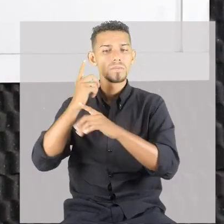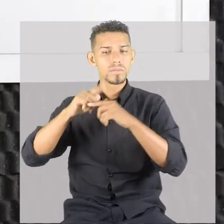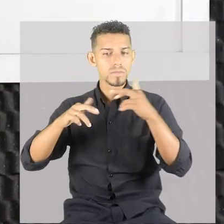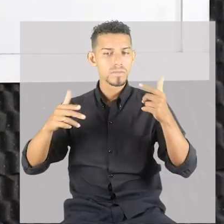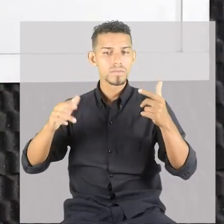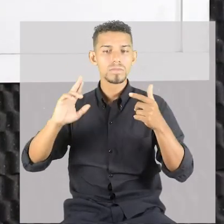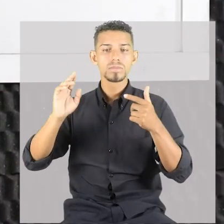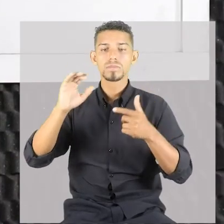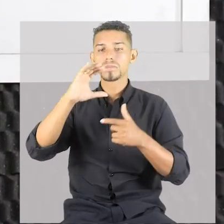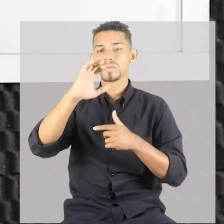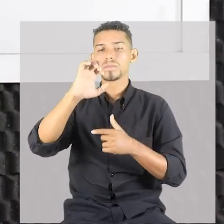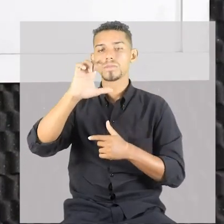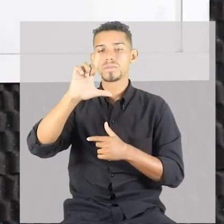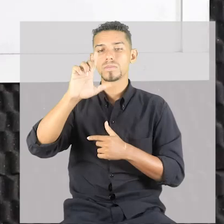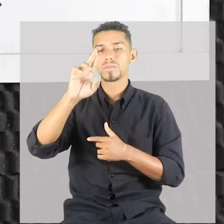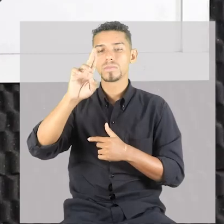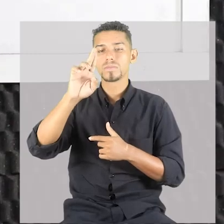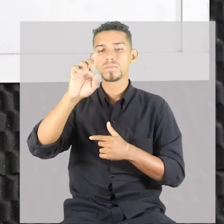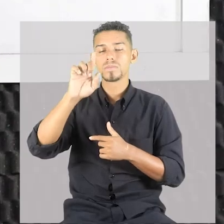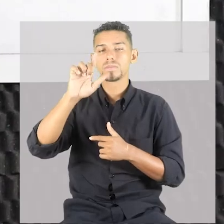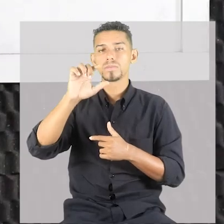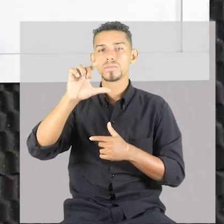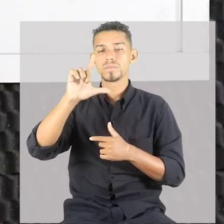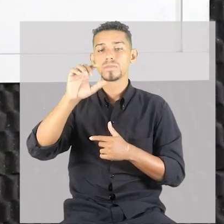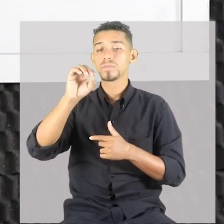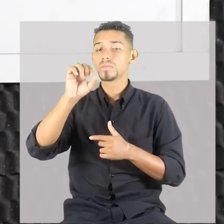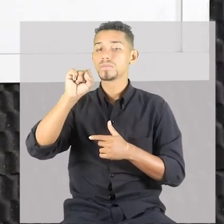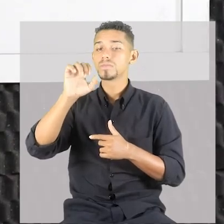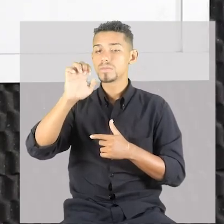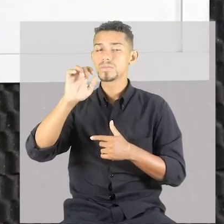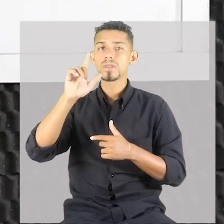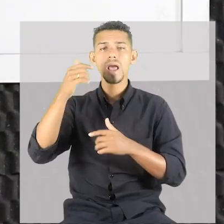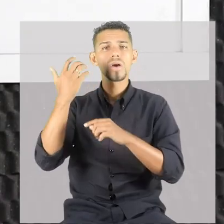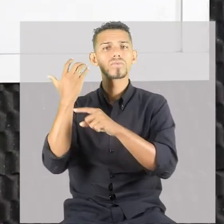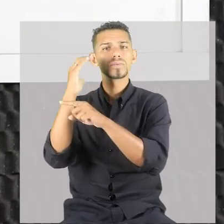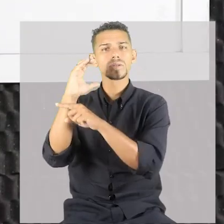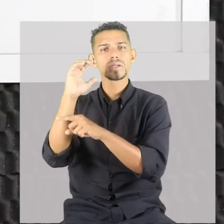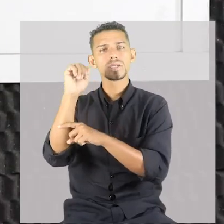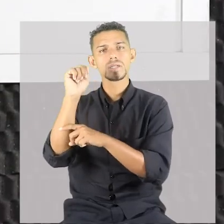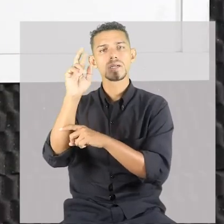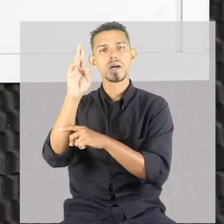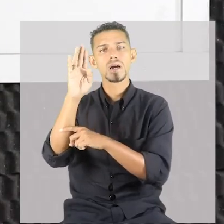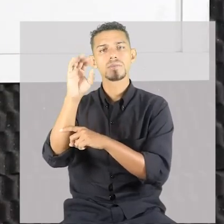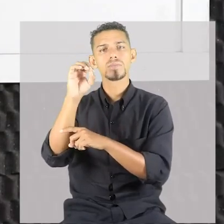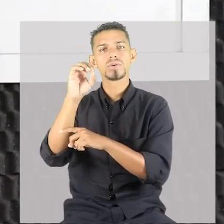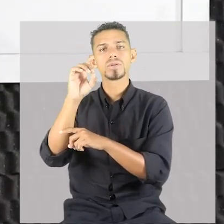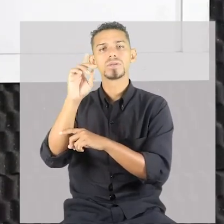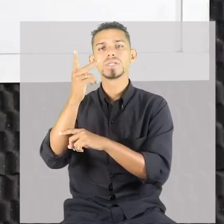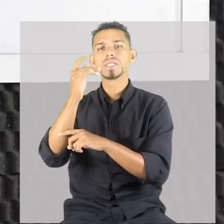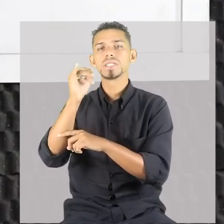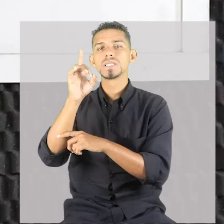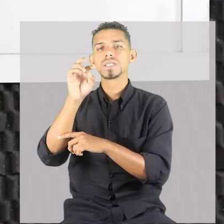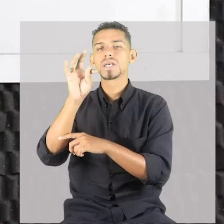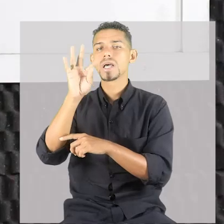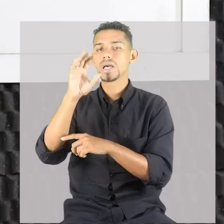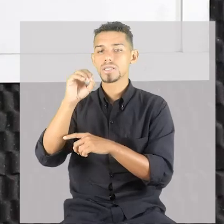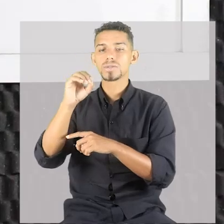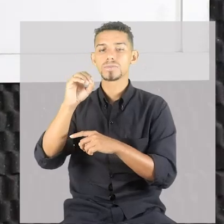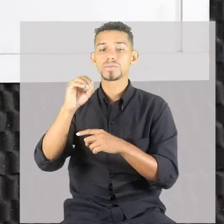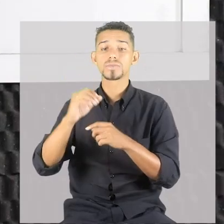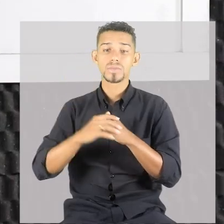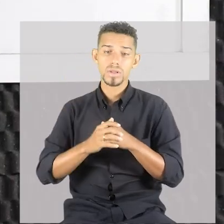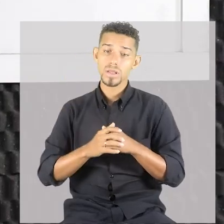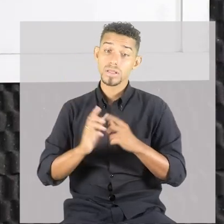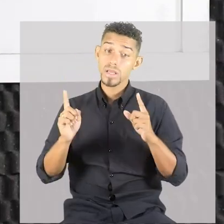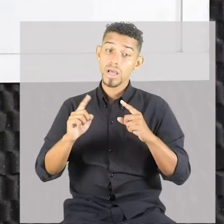chama de celulose, certo? Que é um carboidrato, né? Um polissacarídeo, tá lá nessa parede celular. No caso